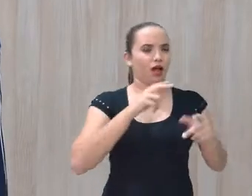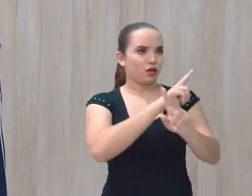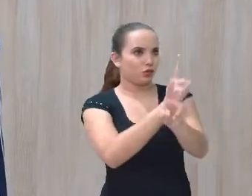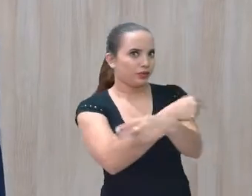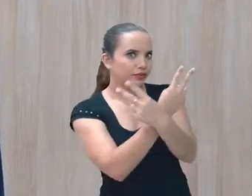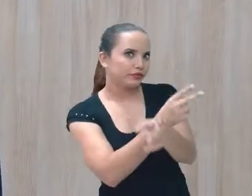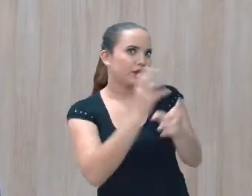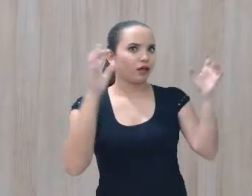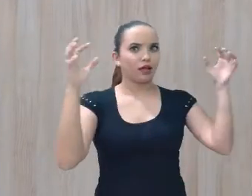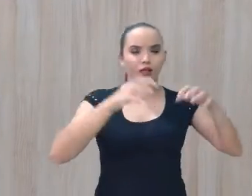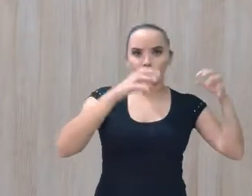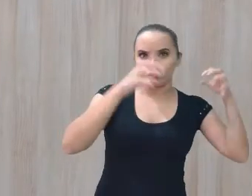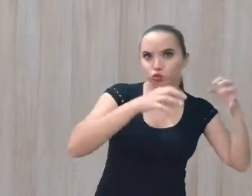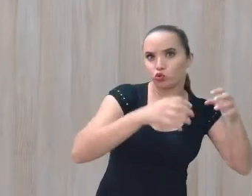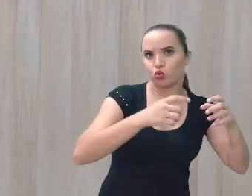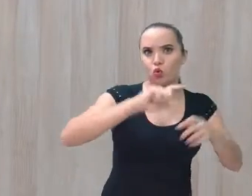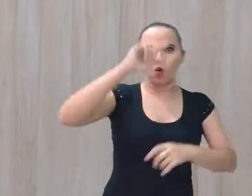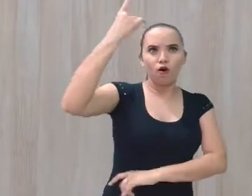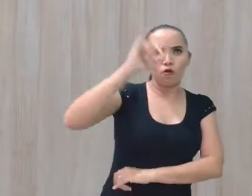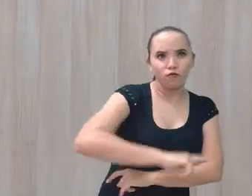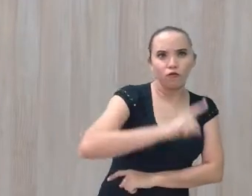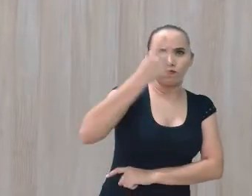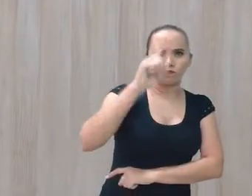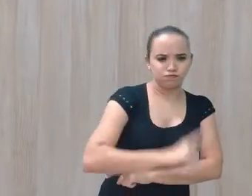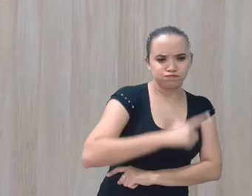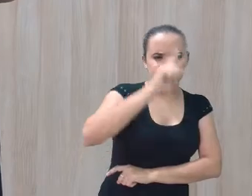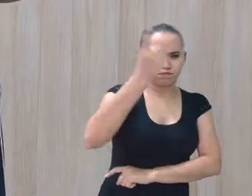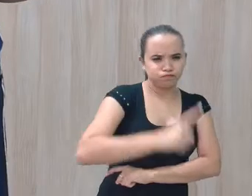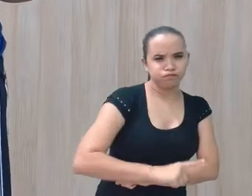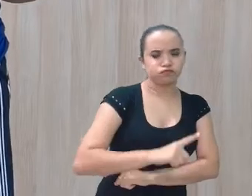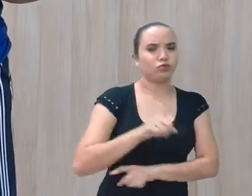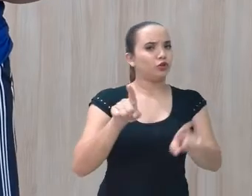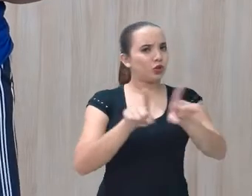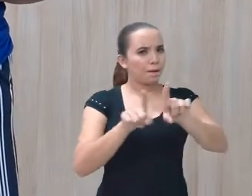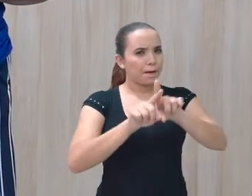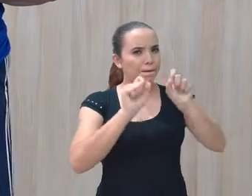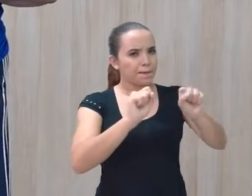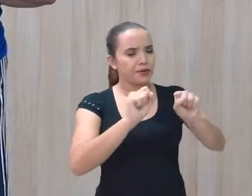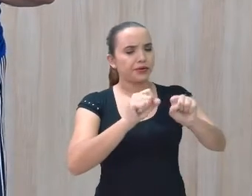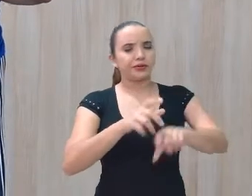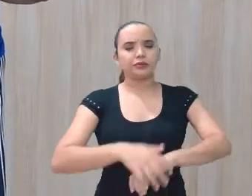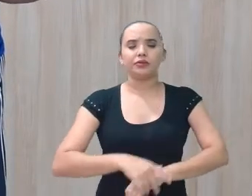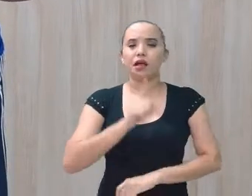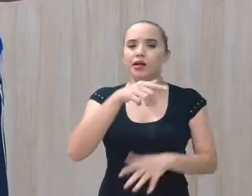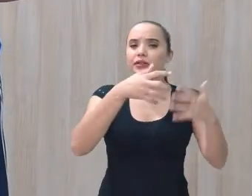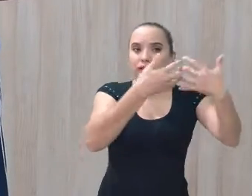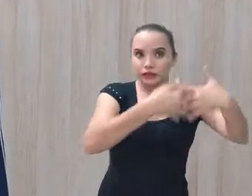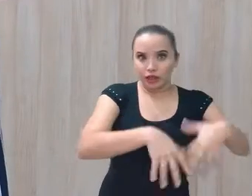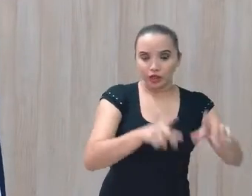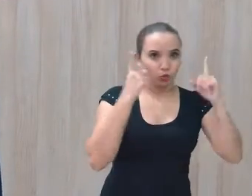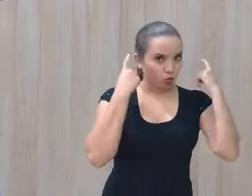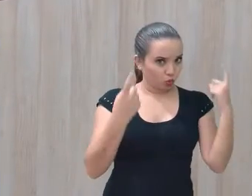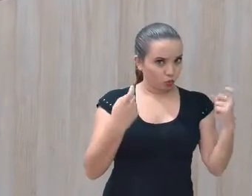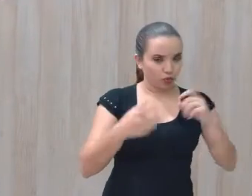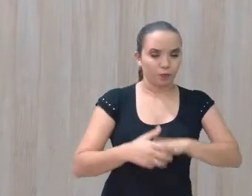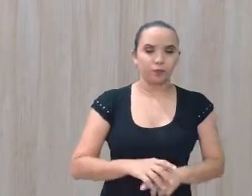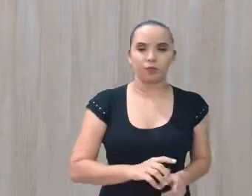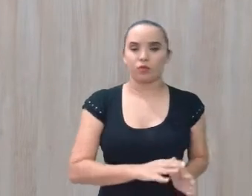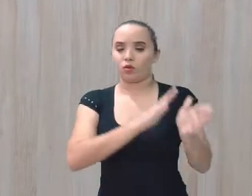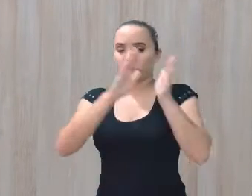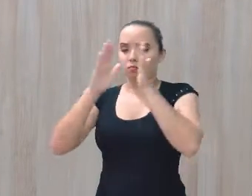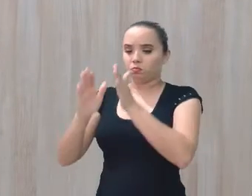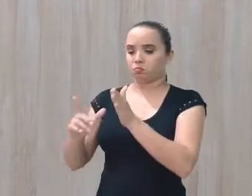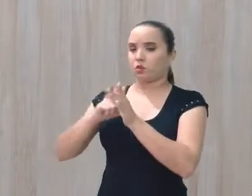vento, pela chuva, os trovões, todas as formas naturais, mas eles também podem ser produzidos